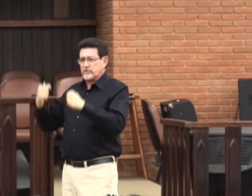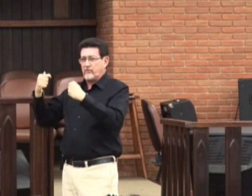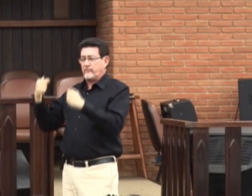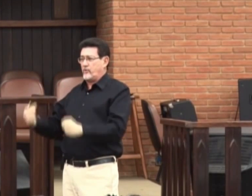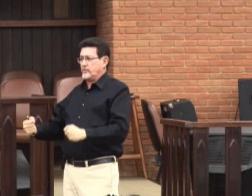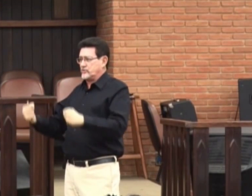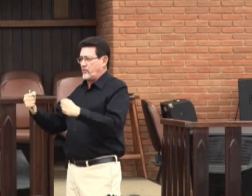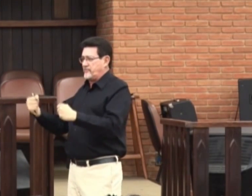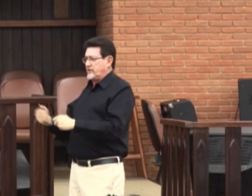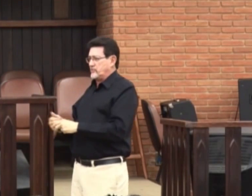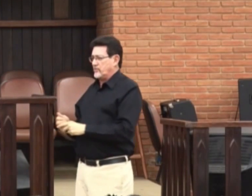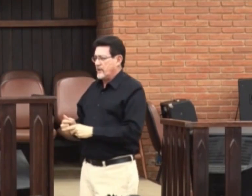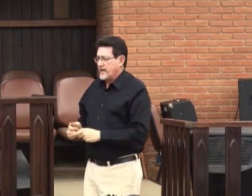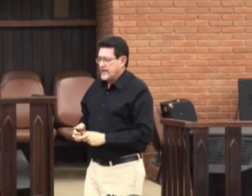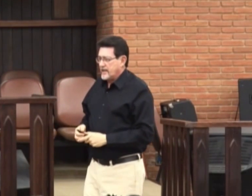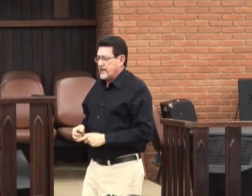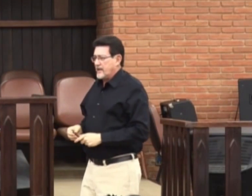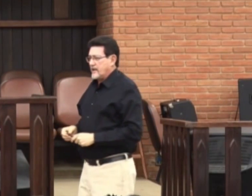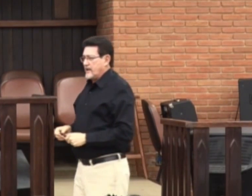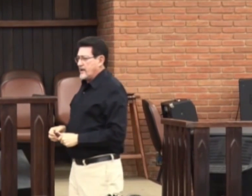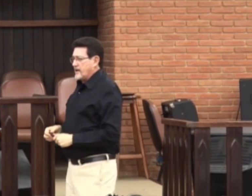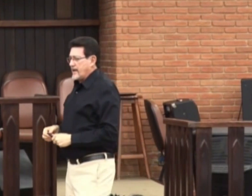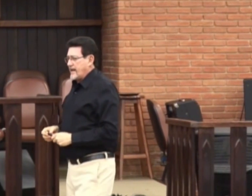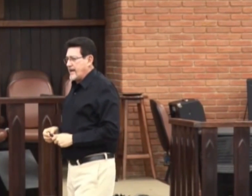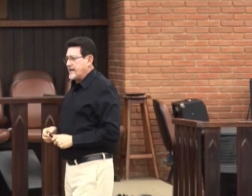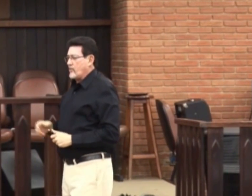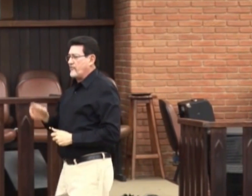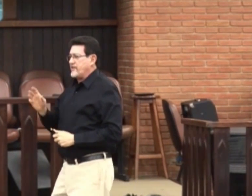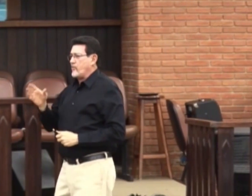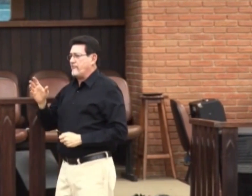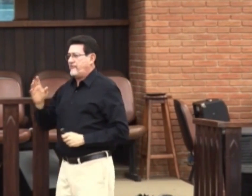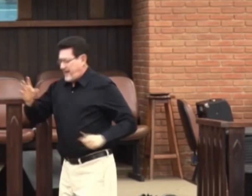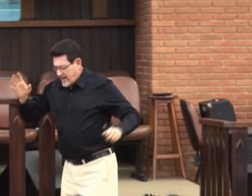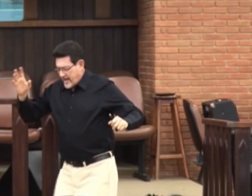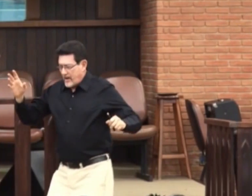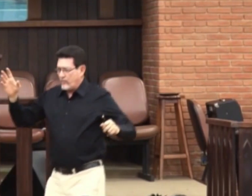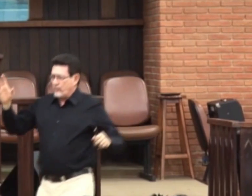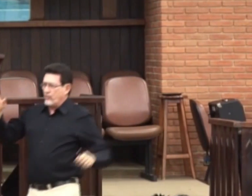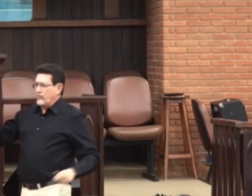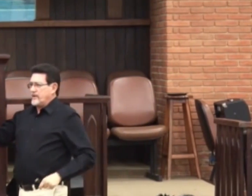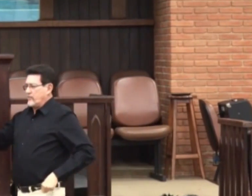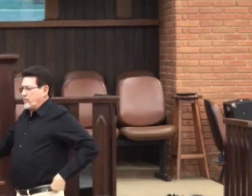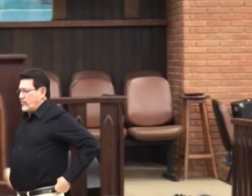Para onde eu vou, eu estou ouvindo. Não ouvi com fé,